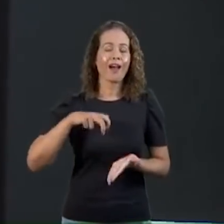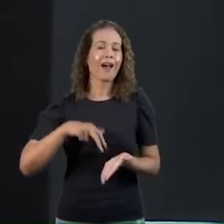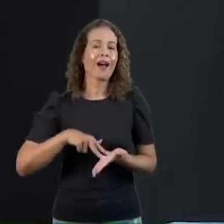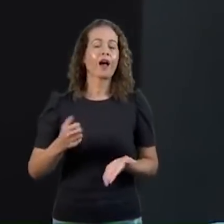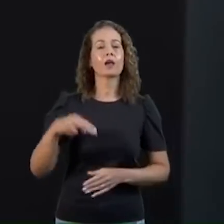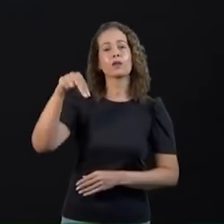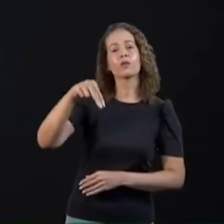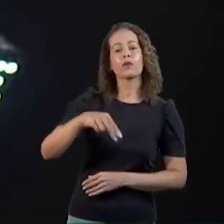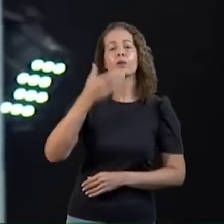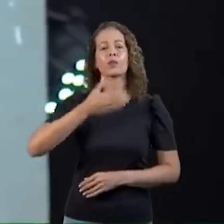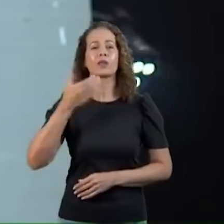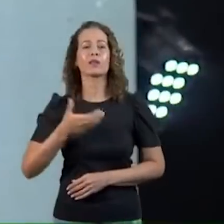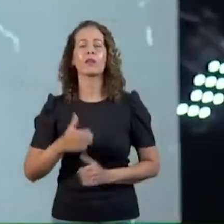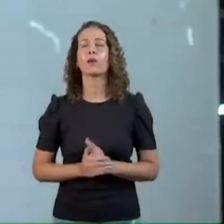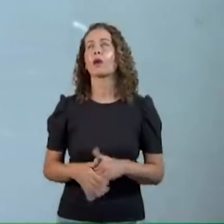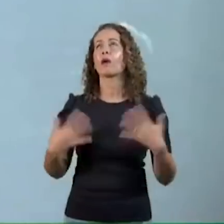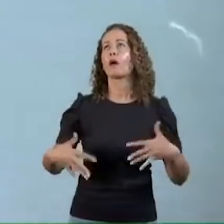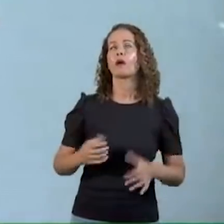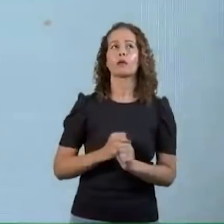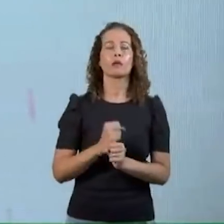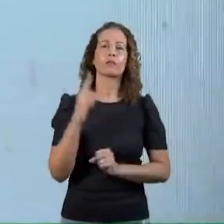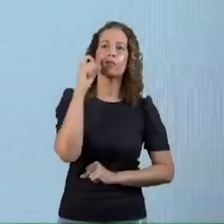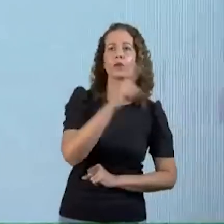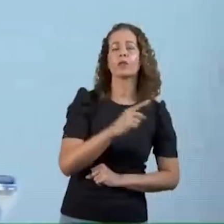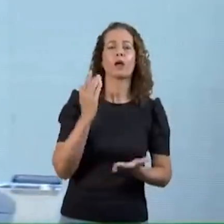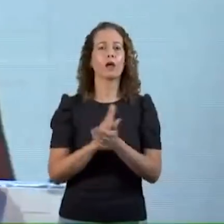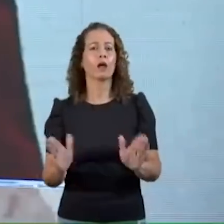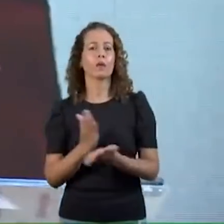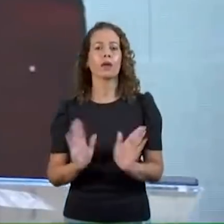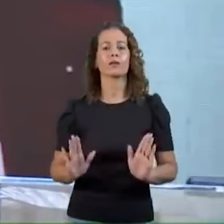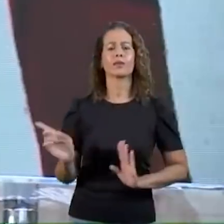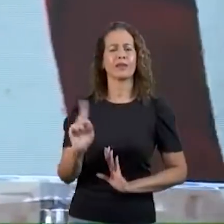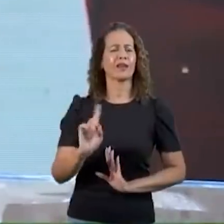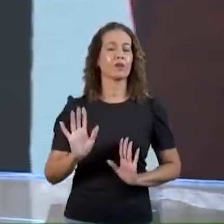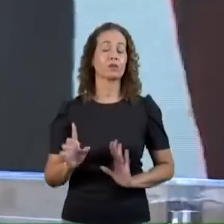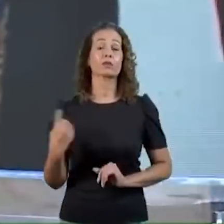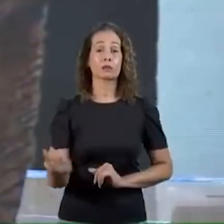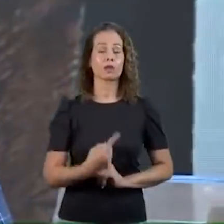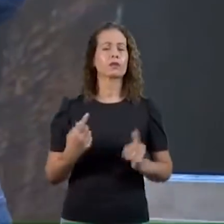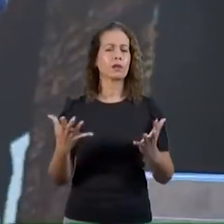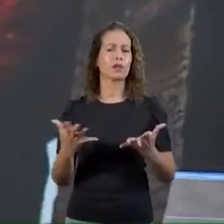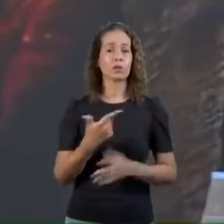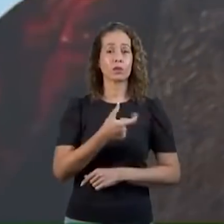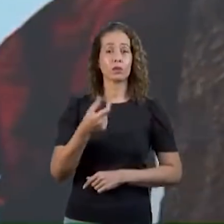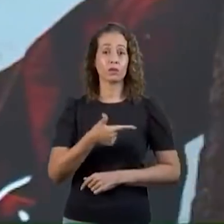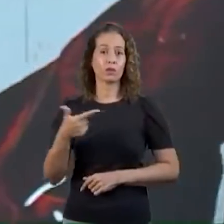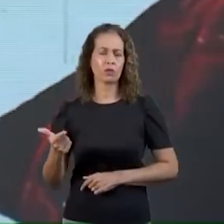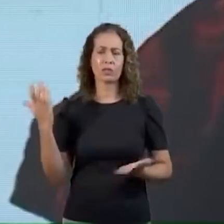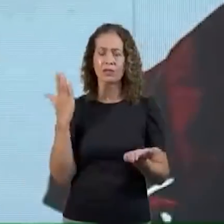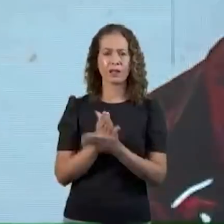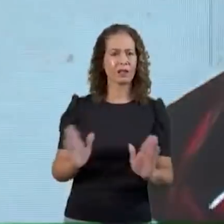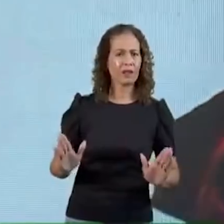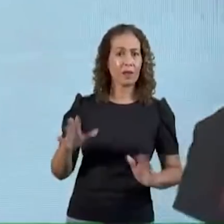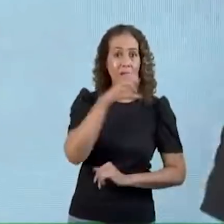dezembro, ai, acaba logo o ano. Não! Nós não queremos que 2022 acabe logo. Nós queremos cumprir nossos alvos